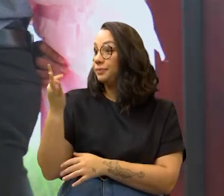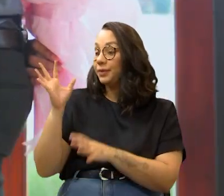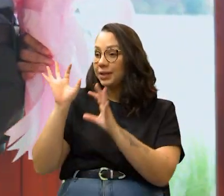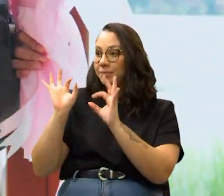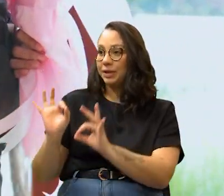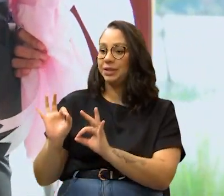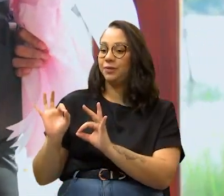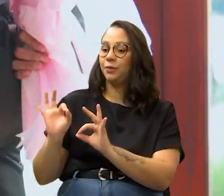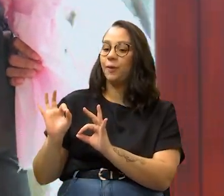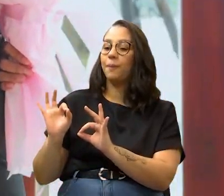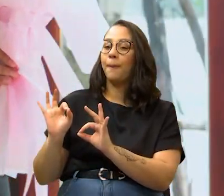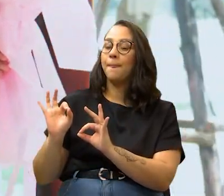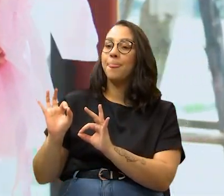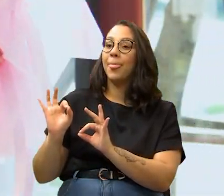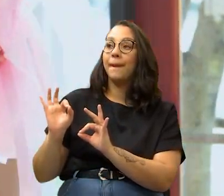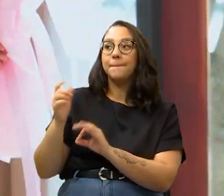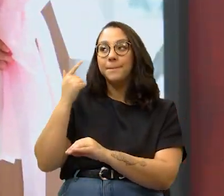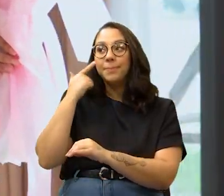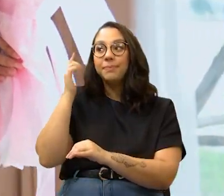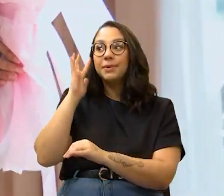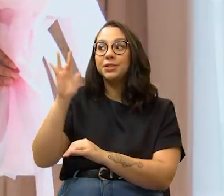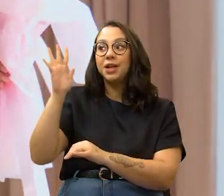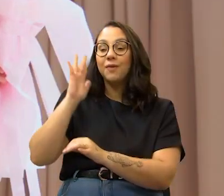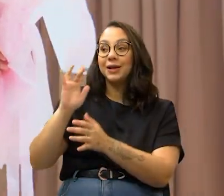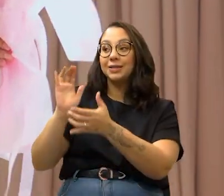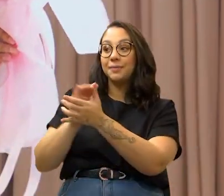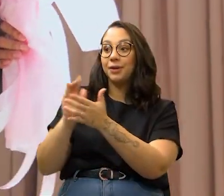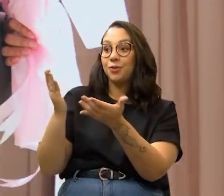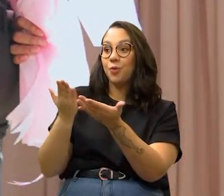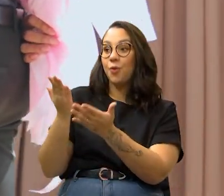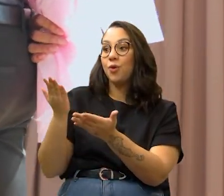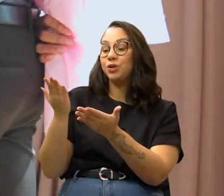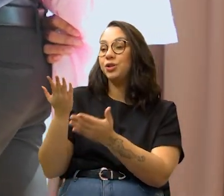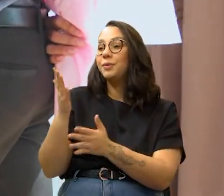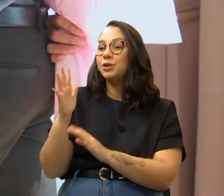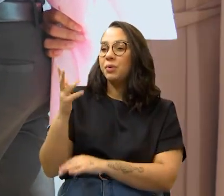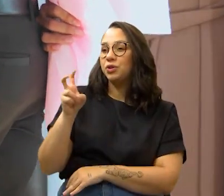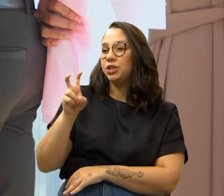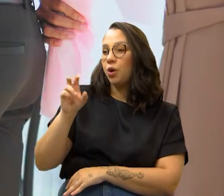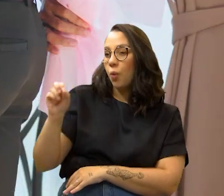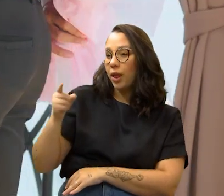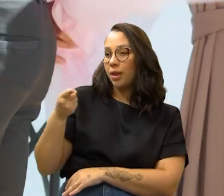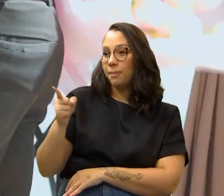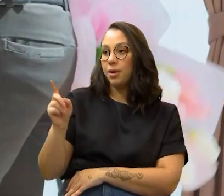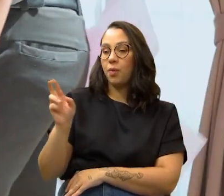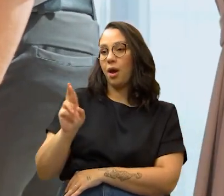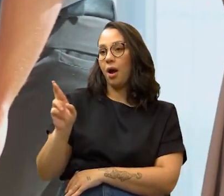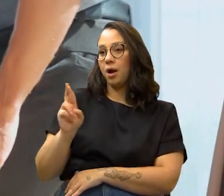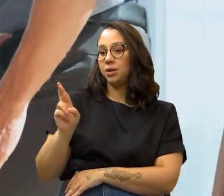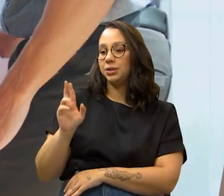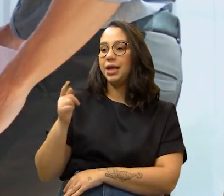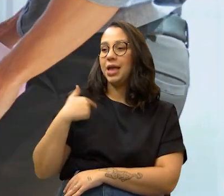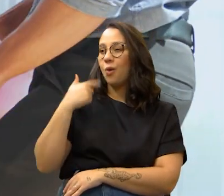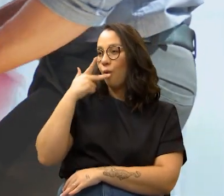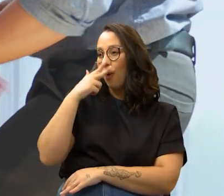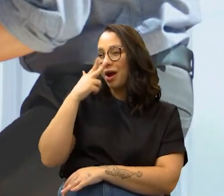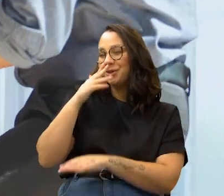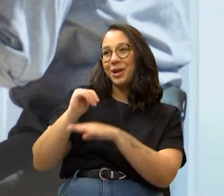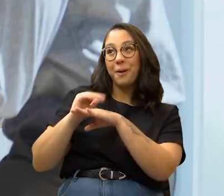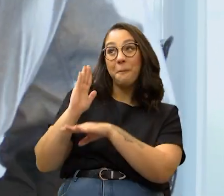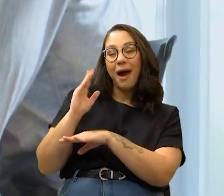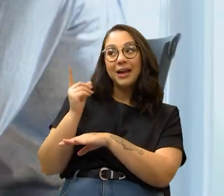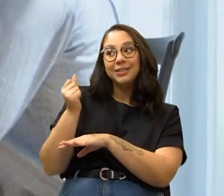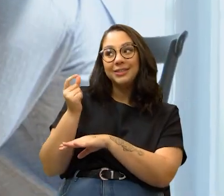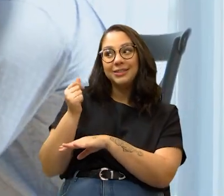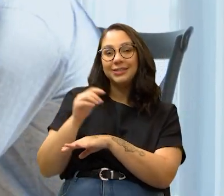número específico. Digamos que o casamento hoje ele esteja custando na faixa de 50 mil reais, que eu acredito que seja mais, né,